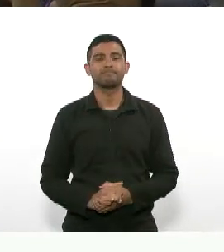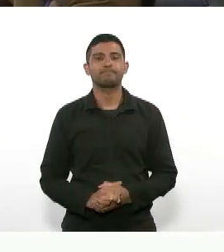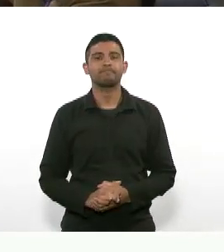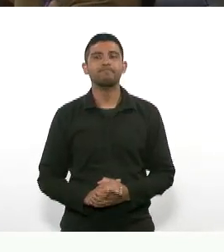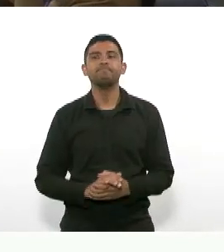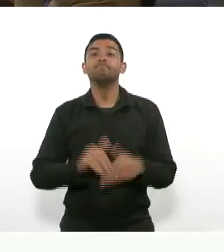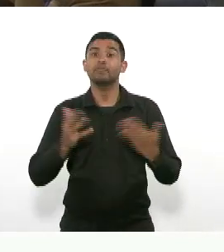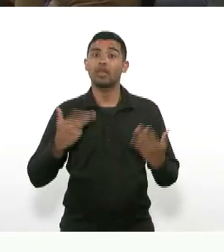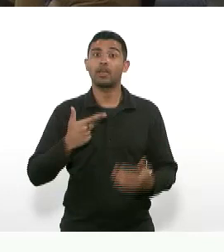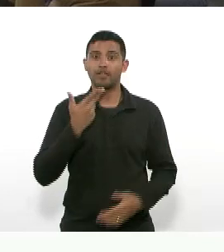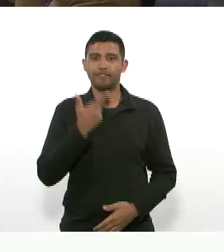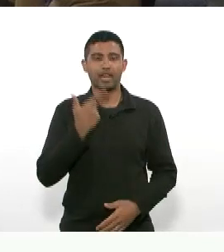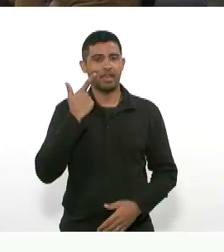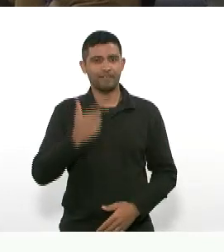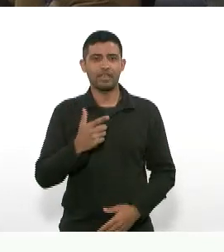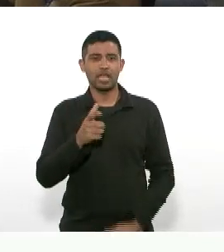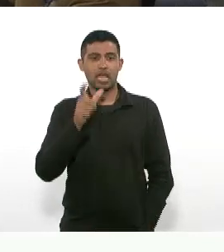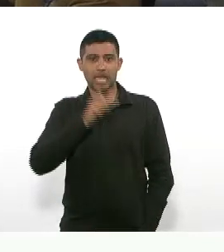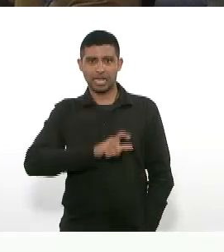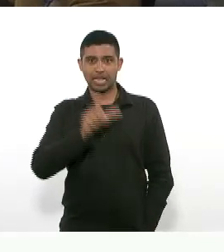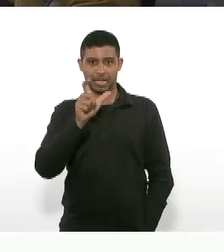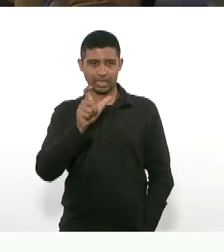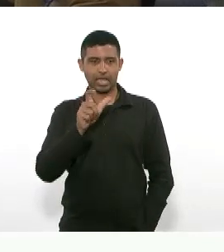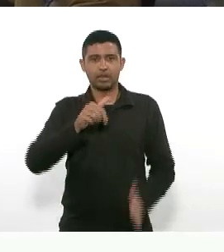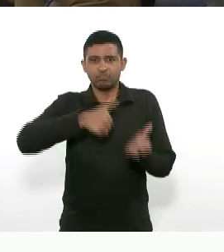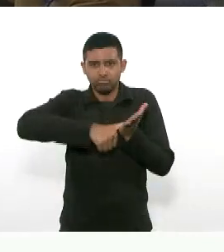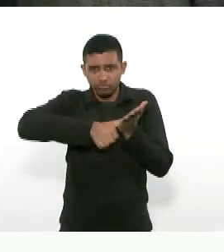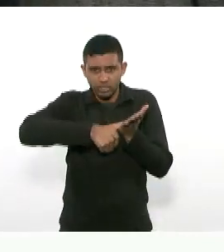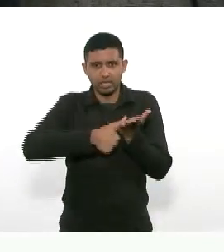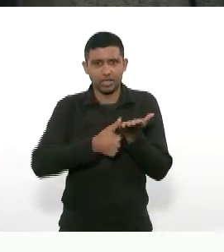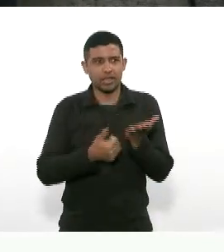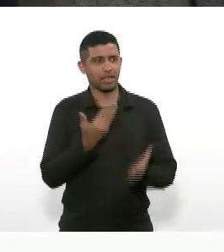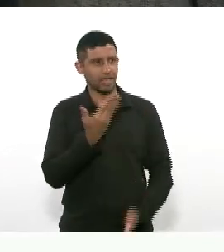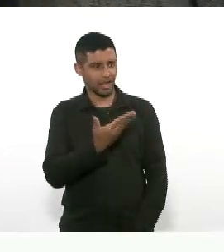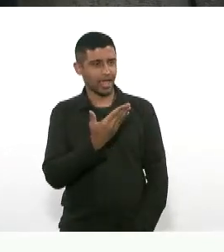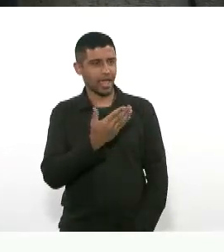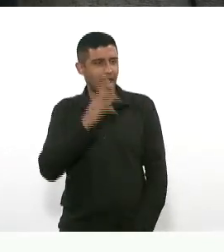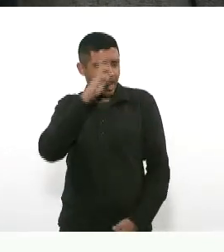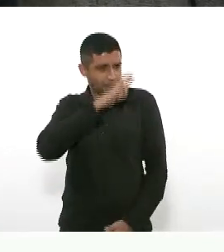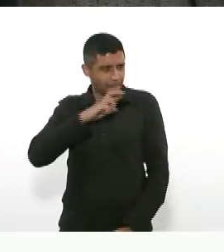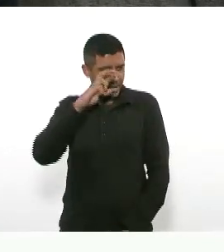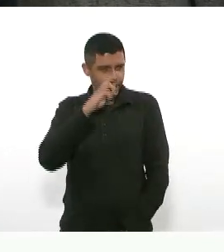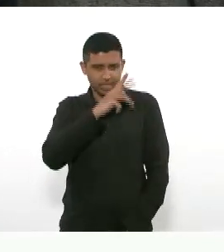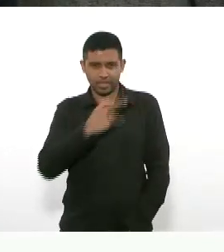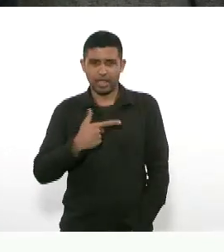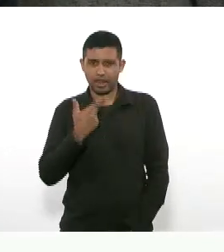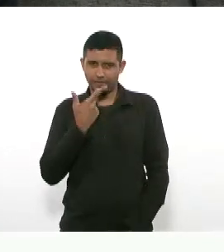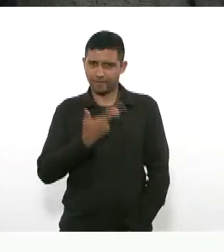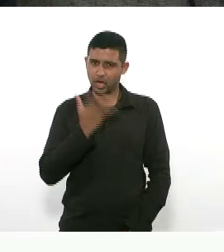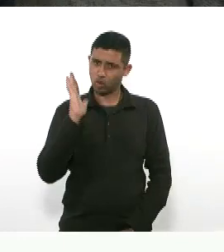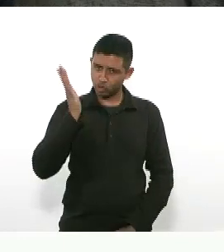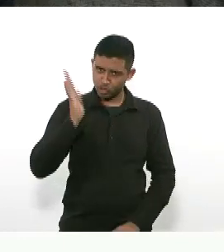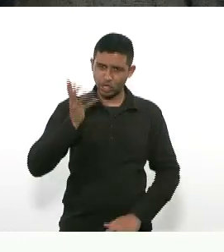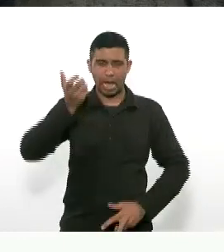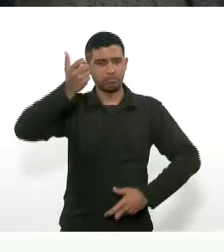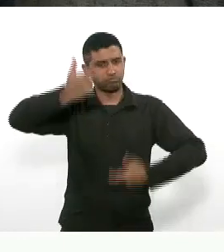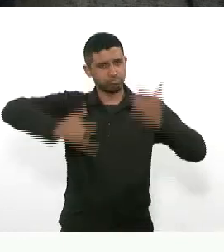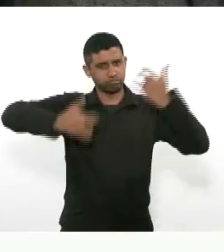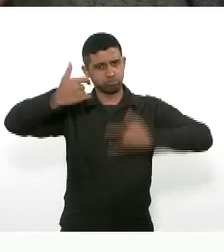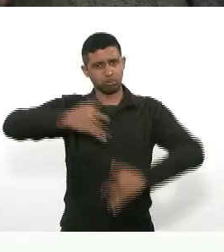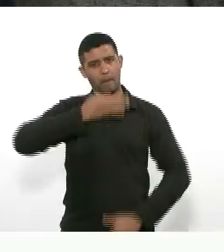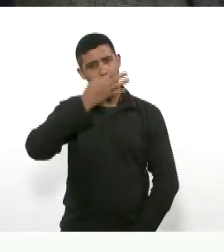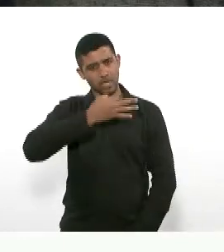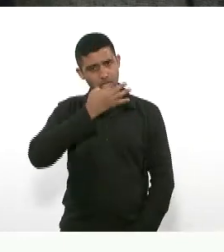Então, como eu ia dizendo, a carteira de identidade, que a colega perita criminal Denise Rivera já se